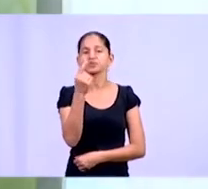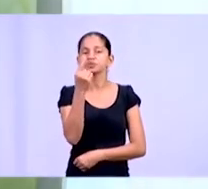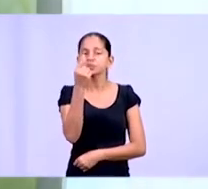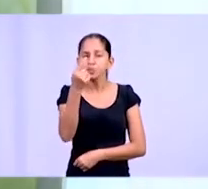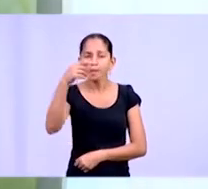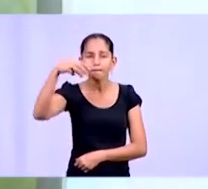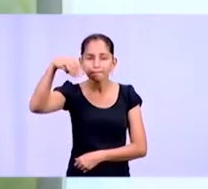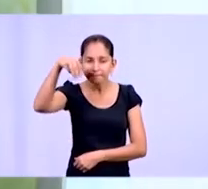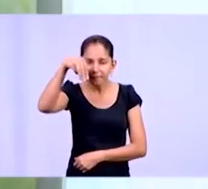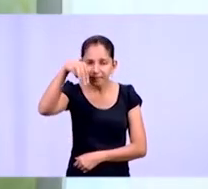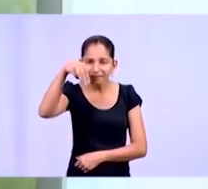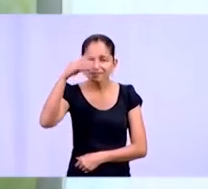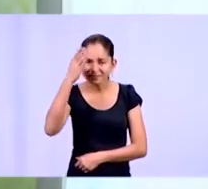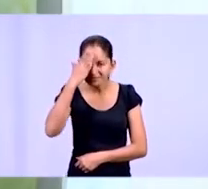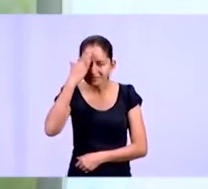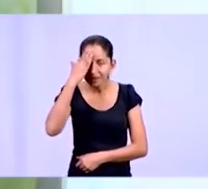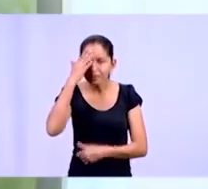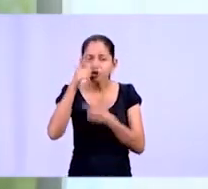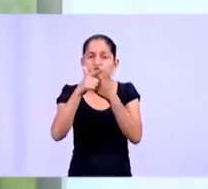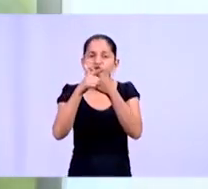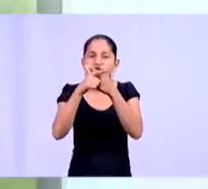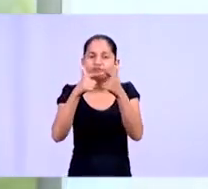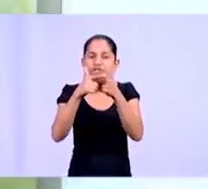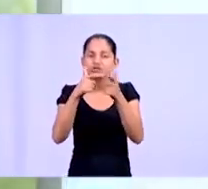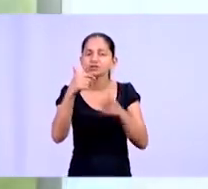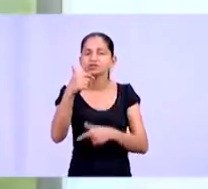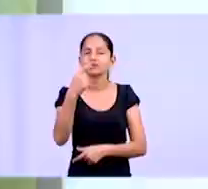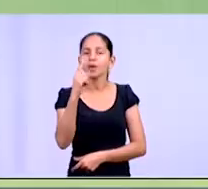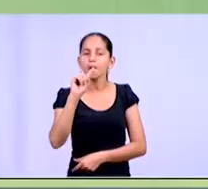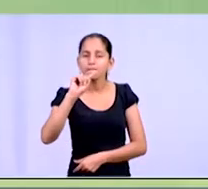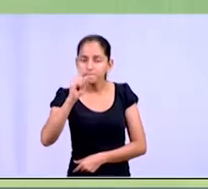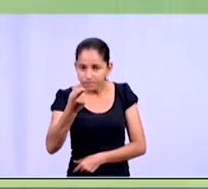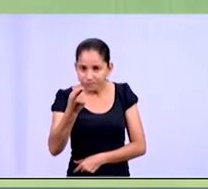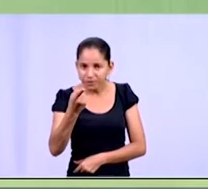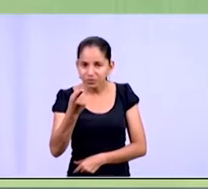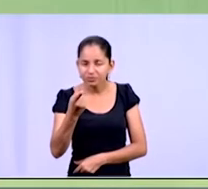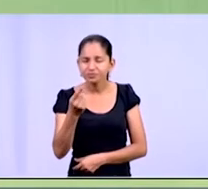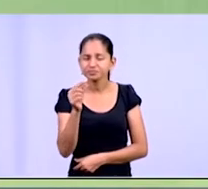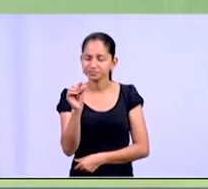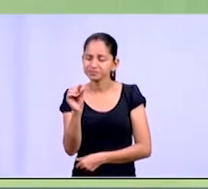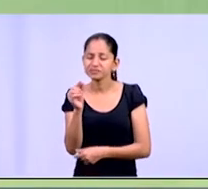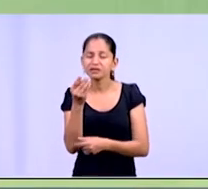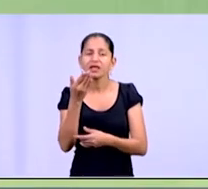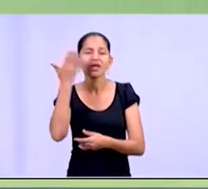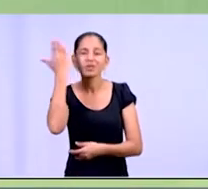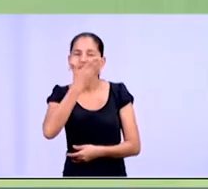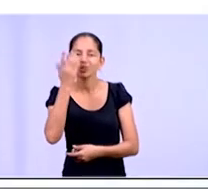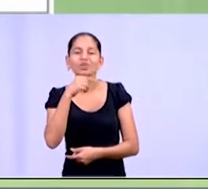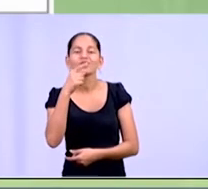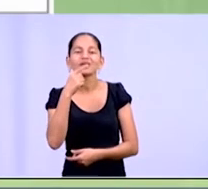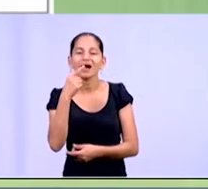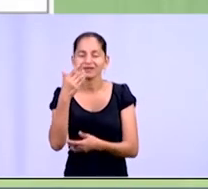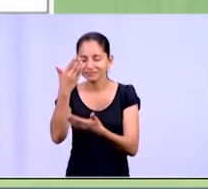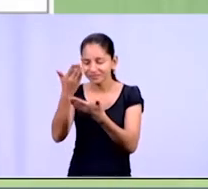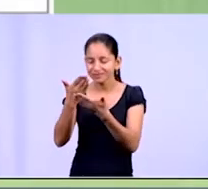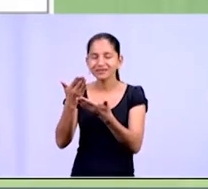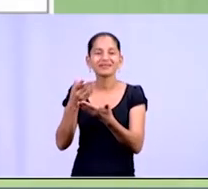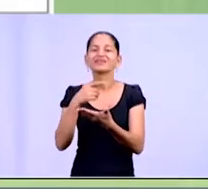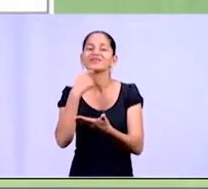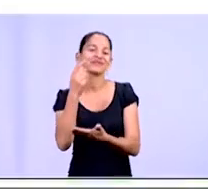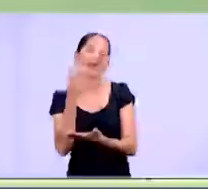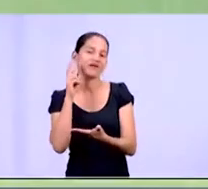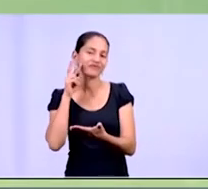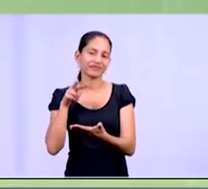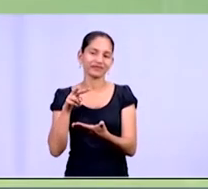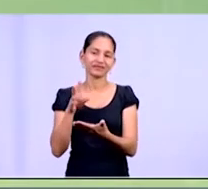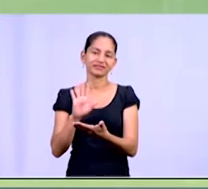1 milímetro e divide por 1 milhão de vezes. Nossa senhora, esse é o tamanho das lâmpadas de hoje. Tanto